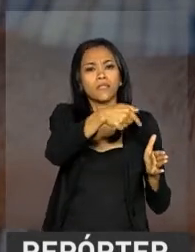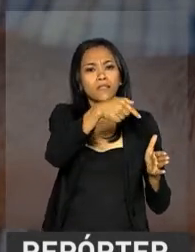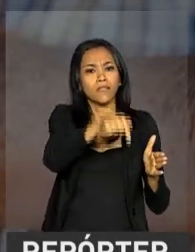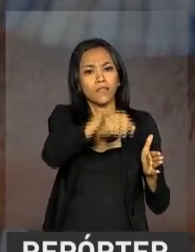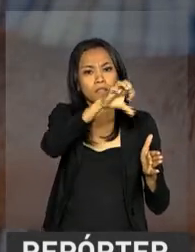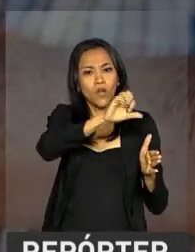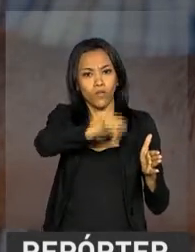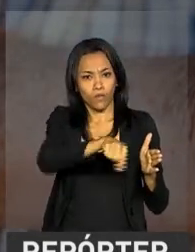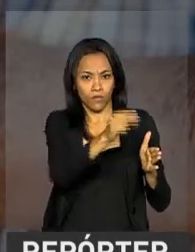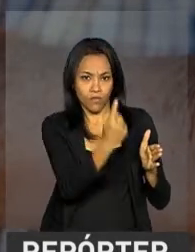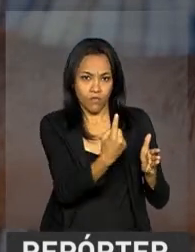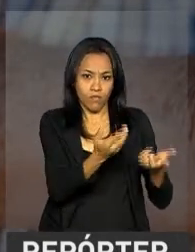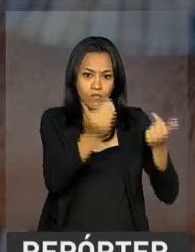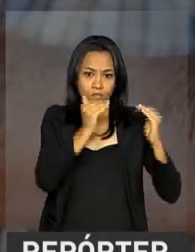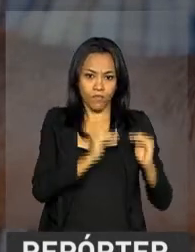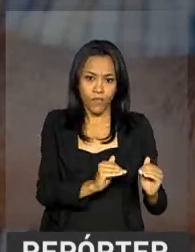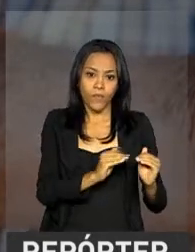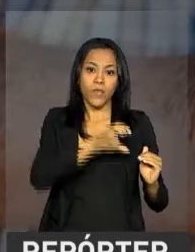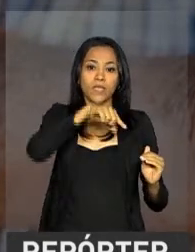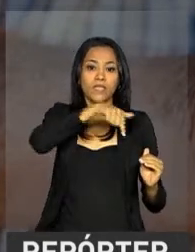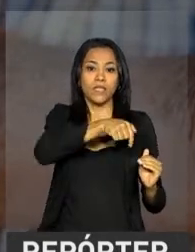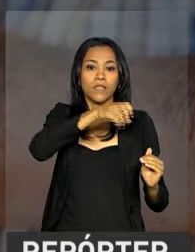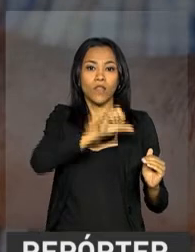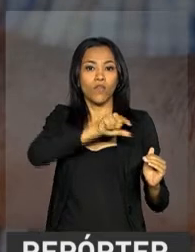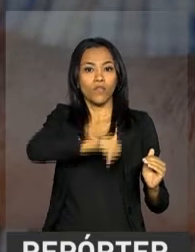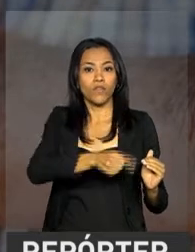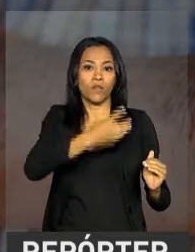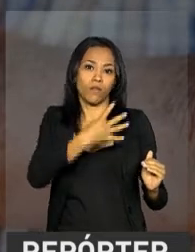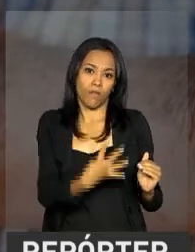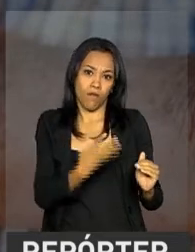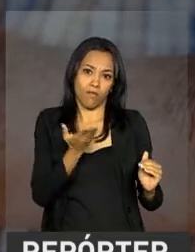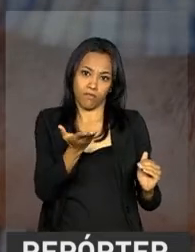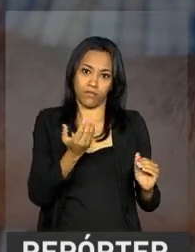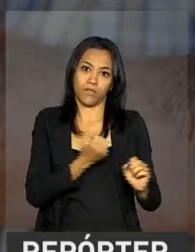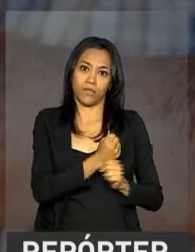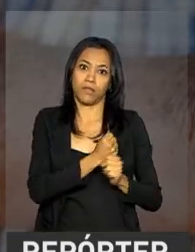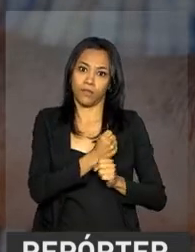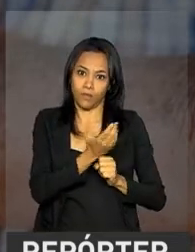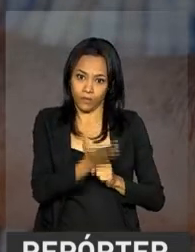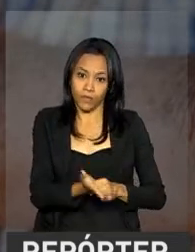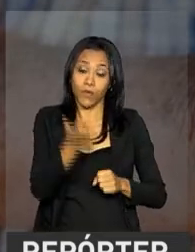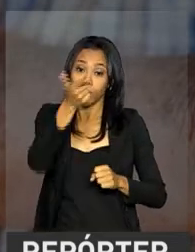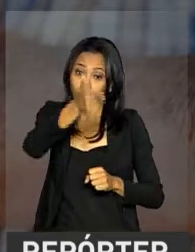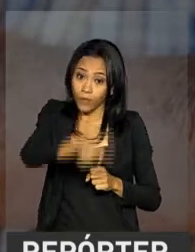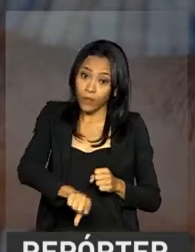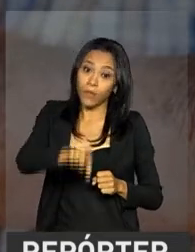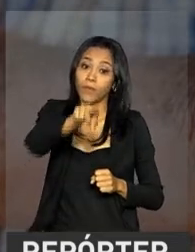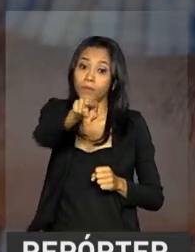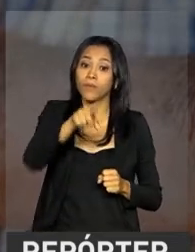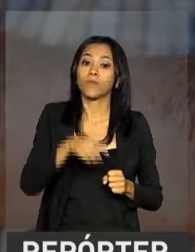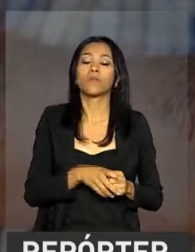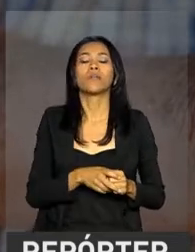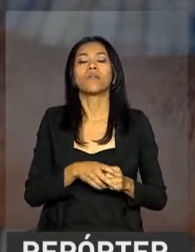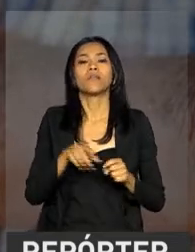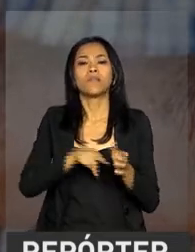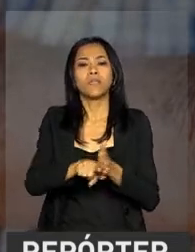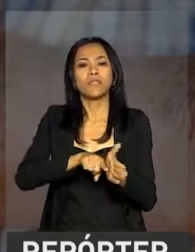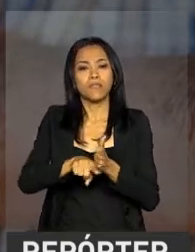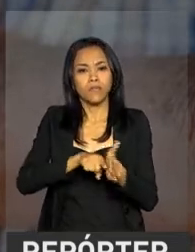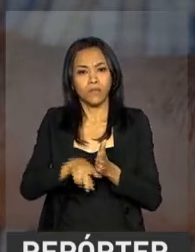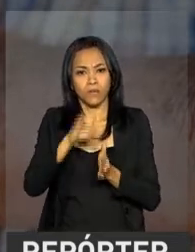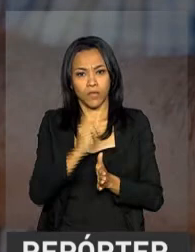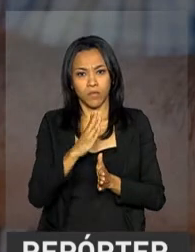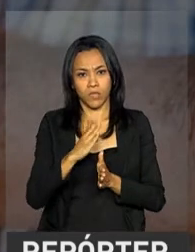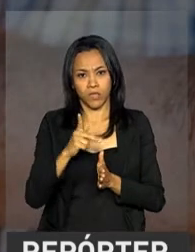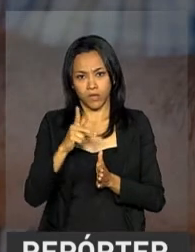79,1 para 79,4 anos outro dado revelado pelo ibge mostra que a mortalidade